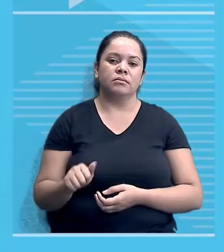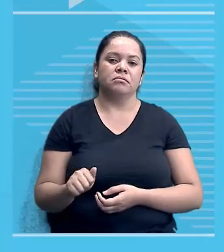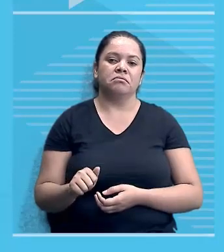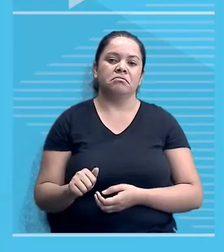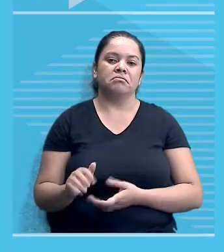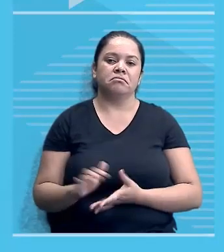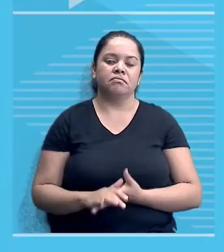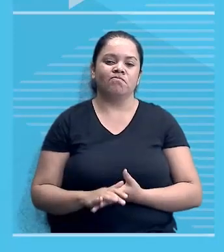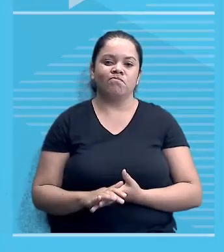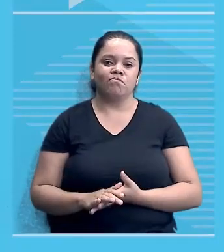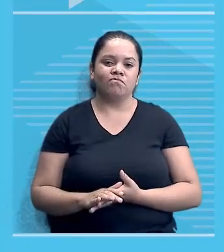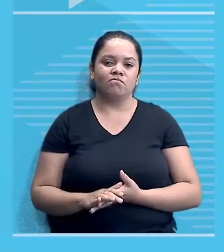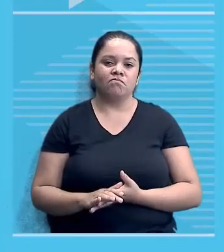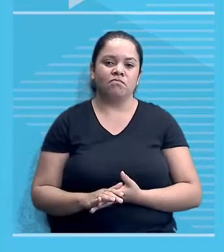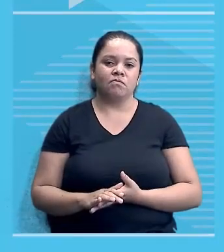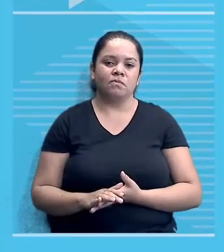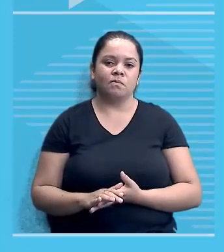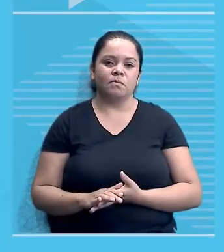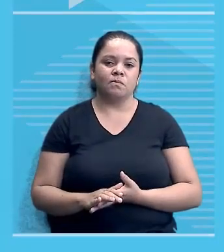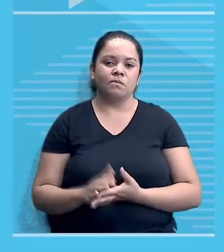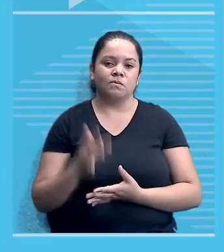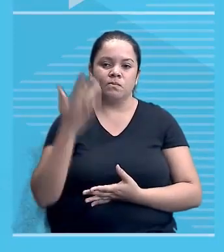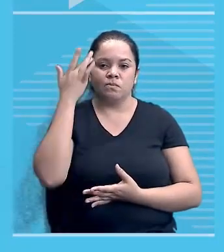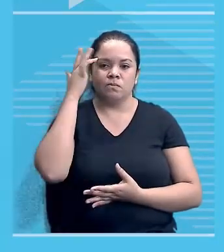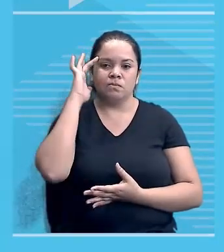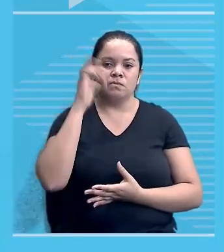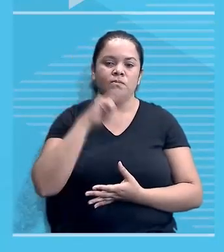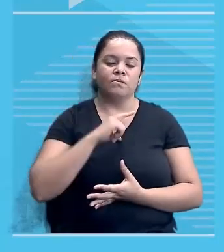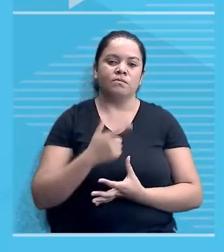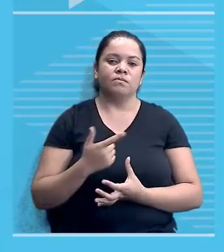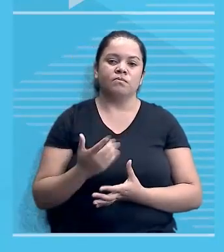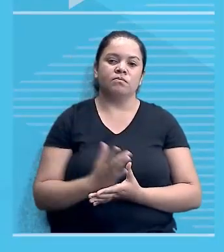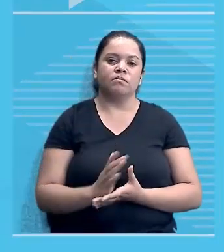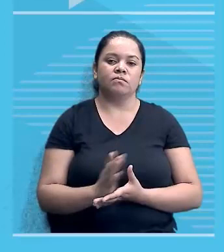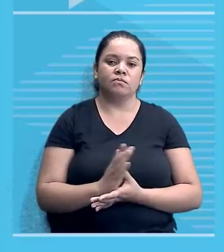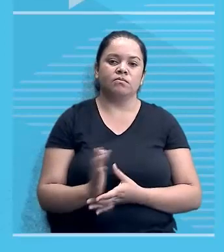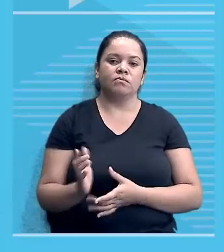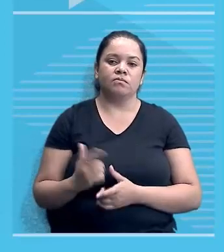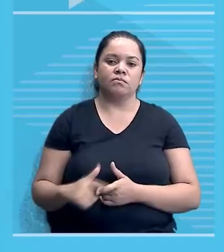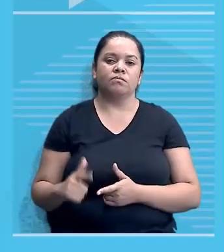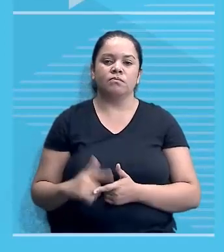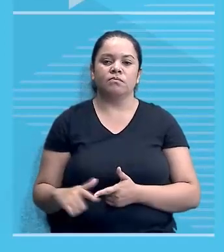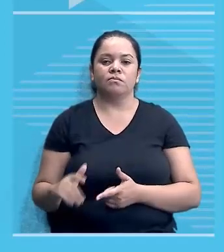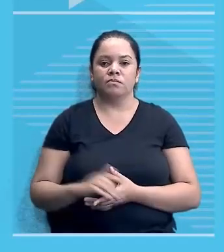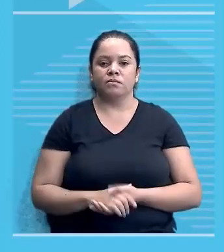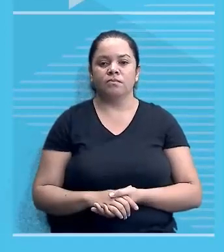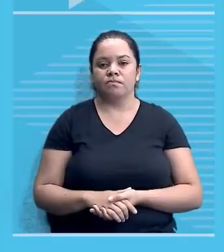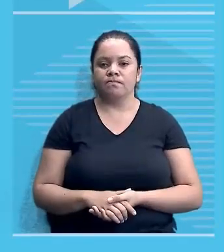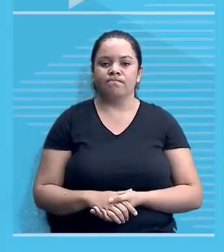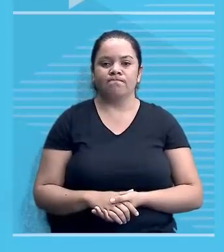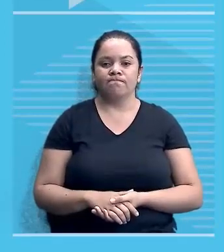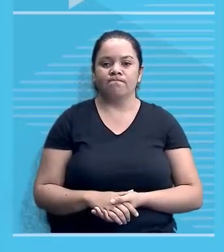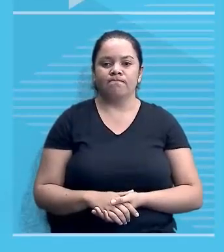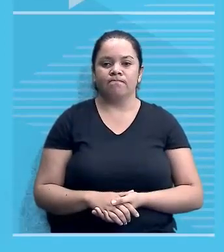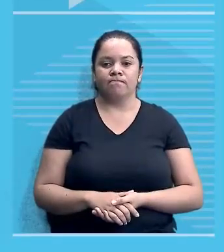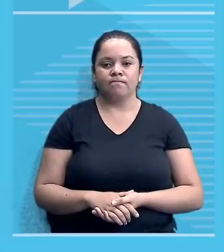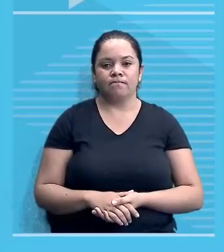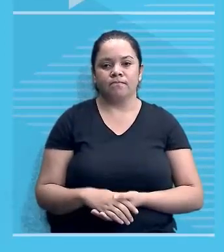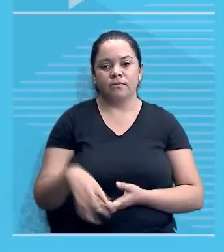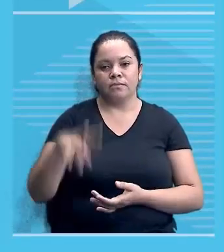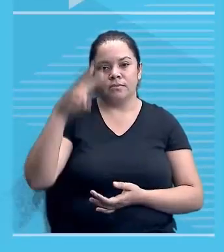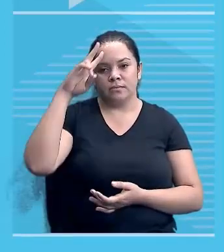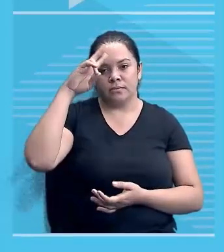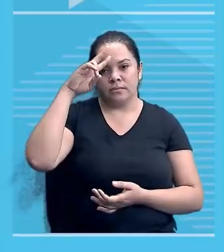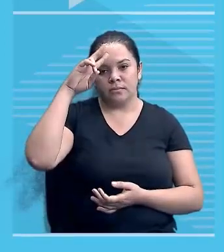interferência na aula Pode Com certeza vai influenciar aí no teu entendimento lembre-se que nós temos o nosso